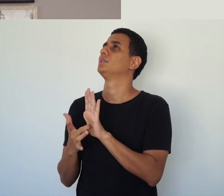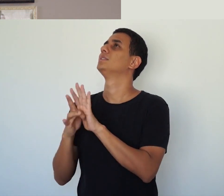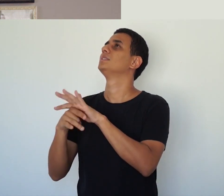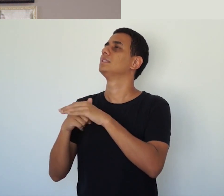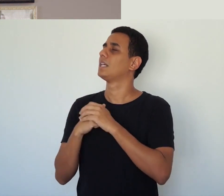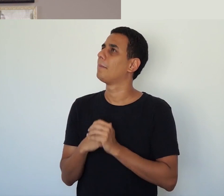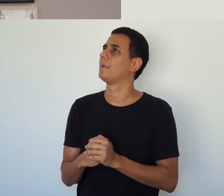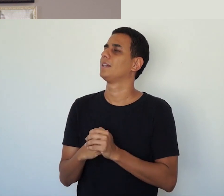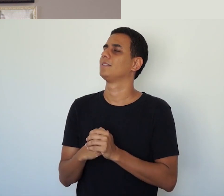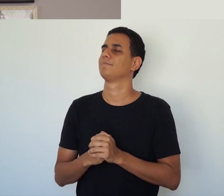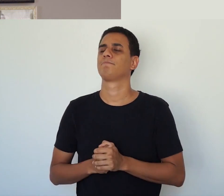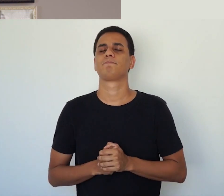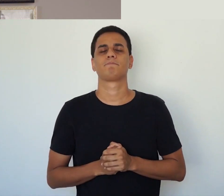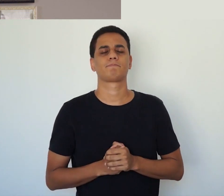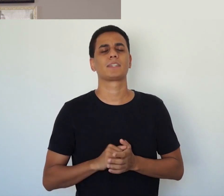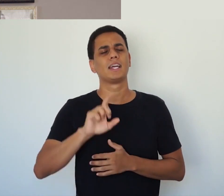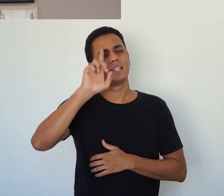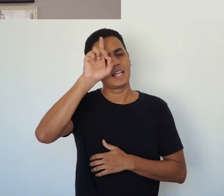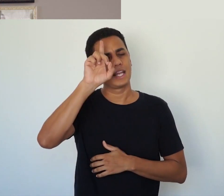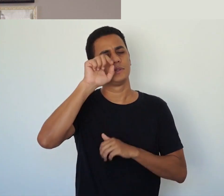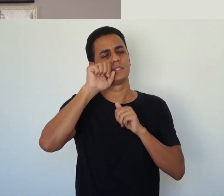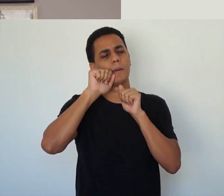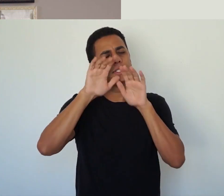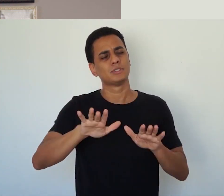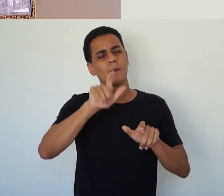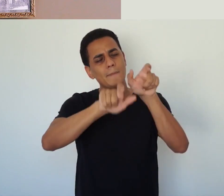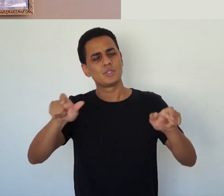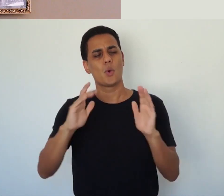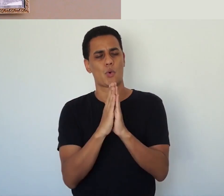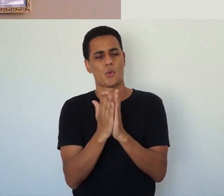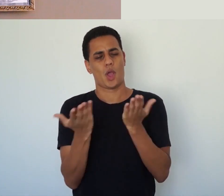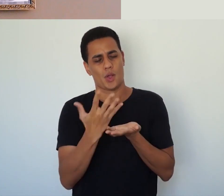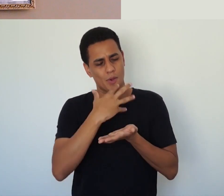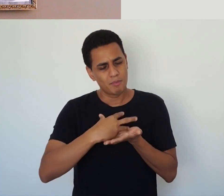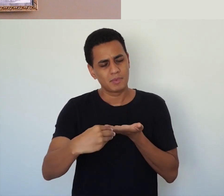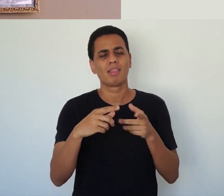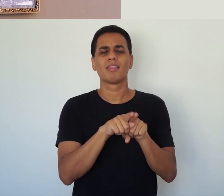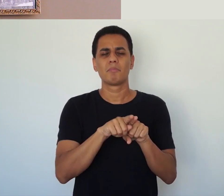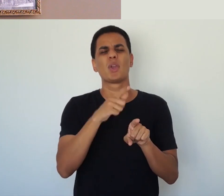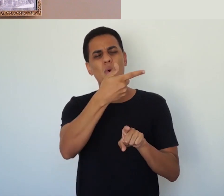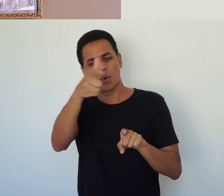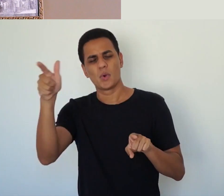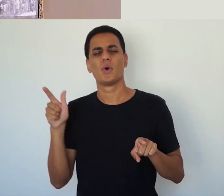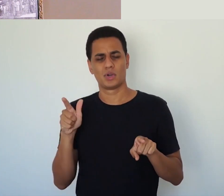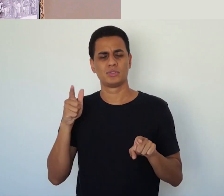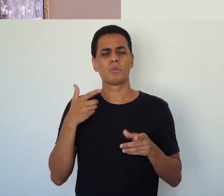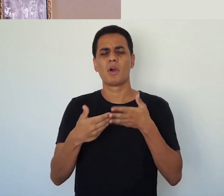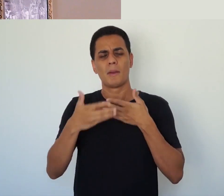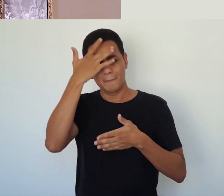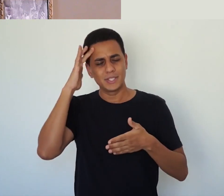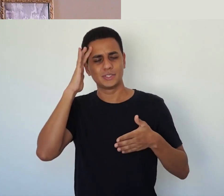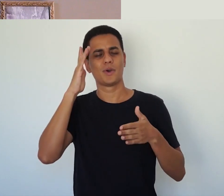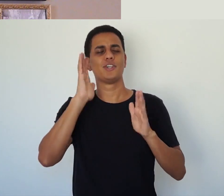vida. Eu oro em nome de Jesus. Amém. Deus, eu oro por esta pessoa que fez essa oração e eu oro também,